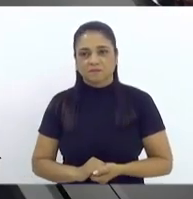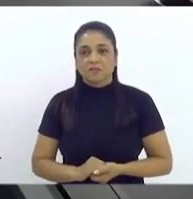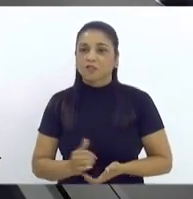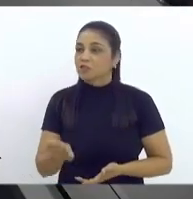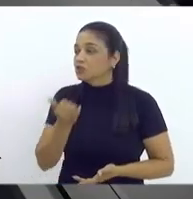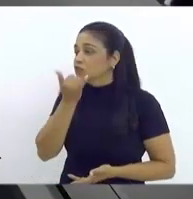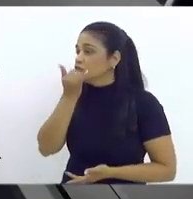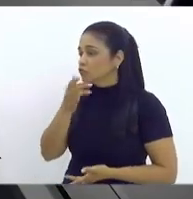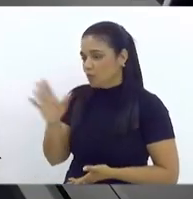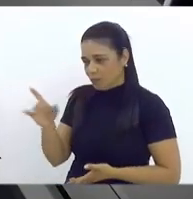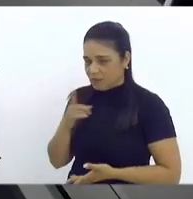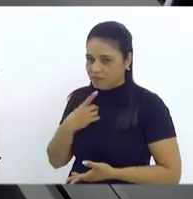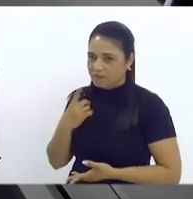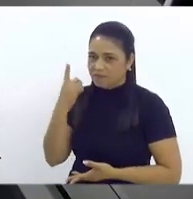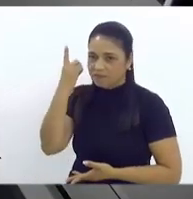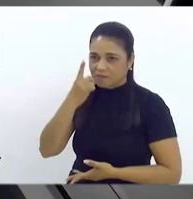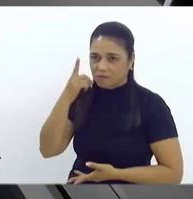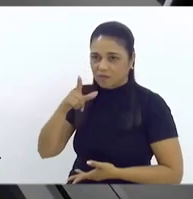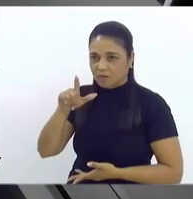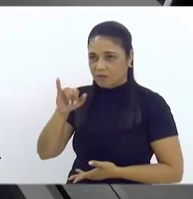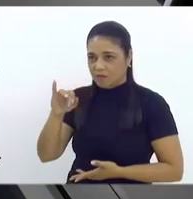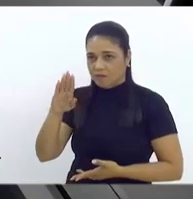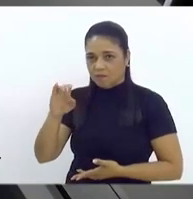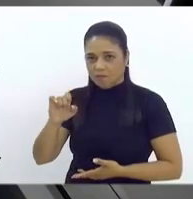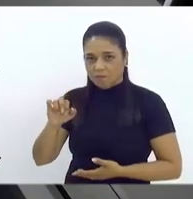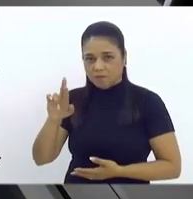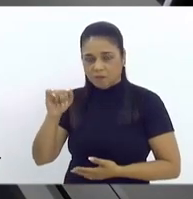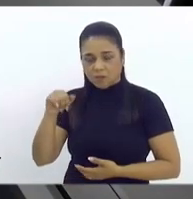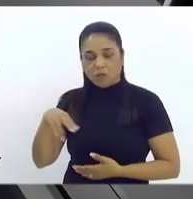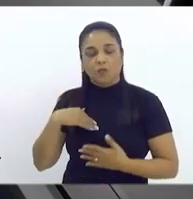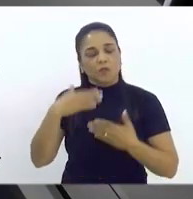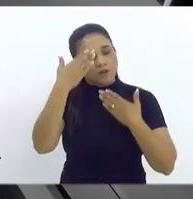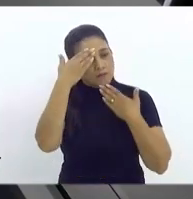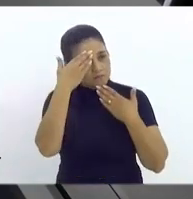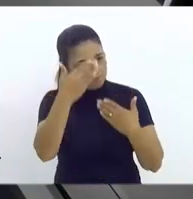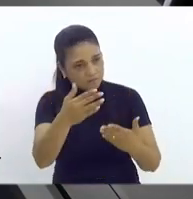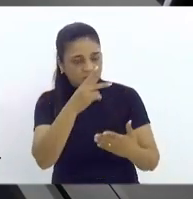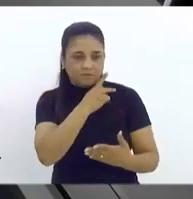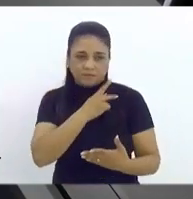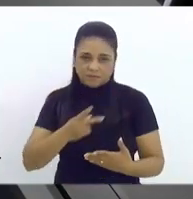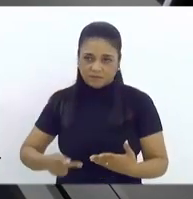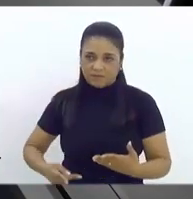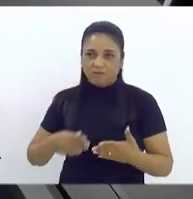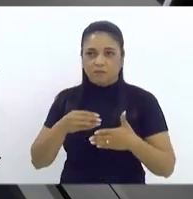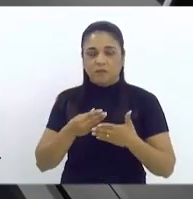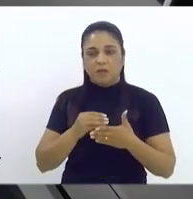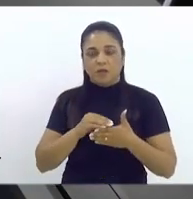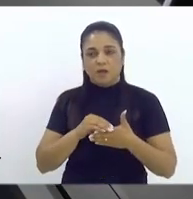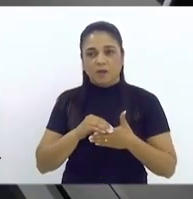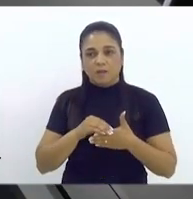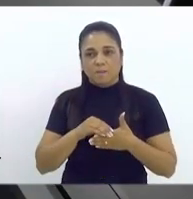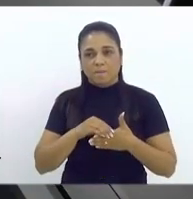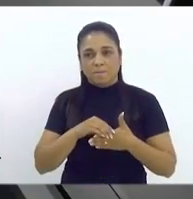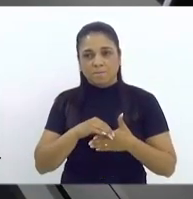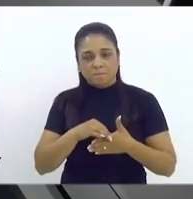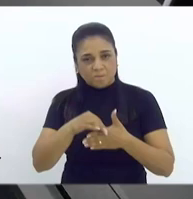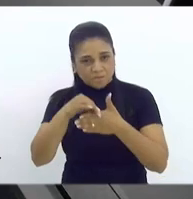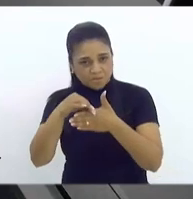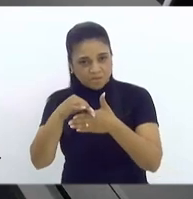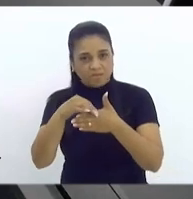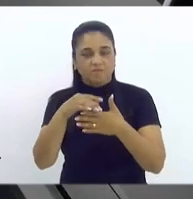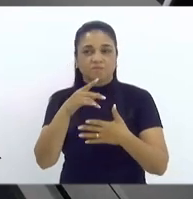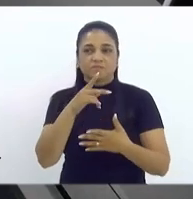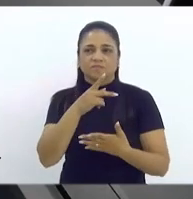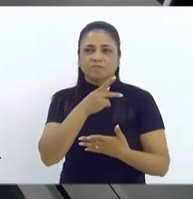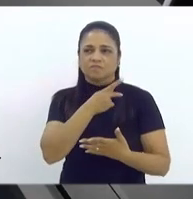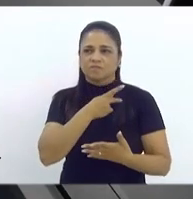Desculpa, deputado Librelon. Agradeço, senhor presidente, pela condução da oitiva aqui da senhora presidente